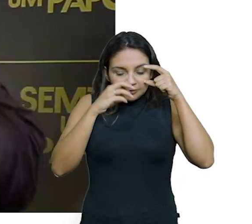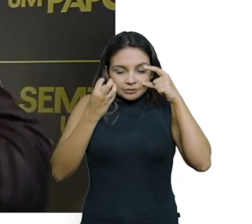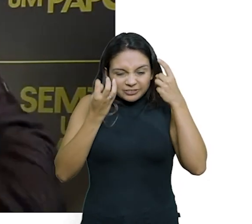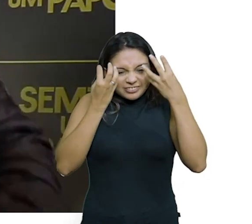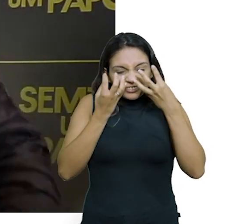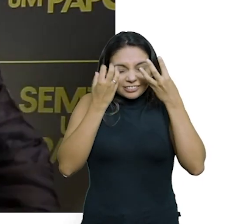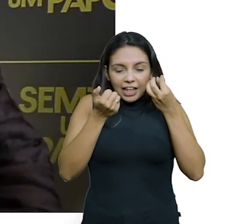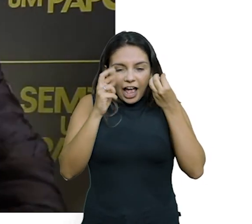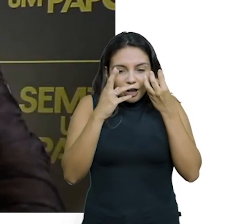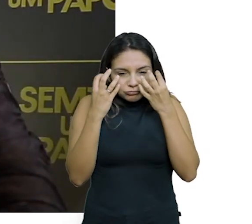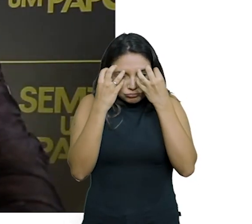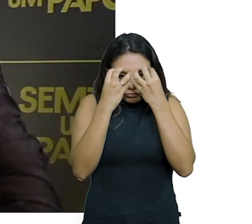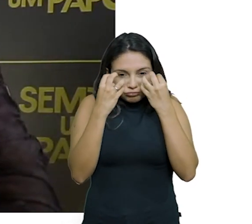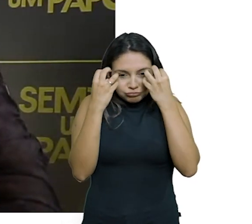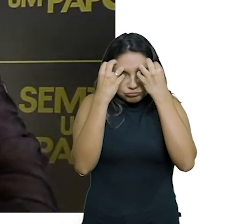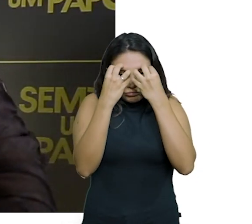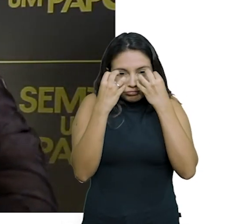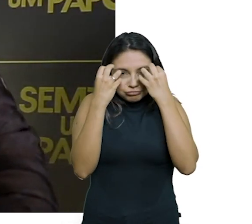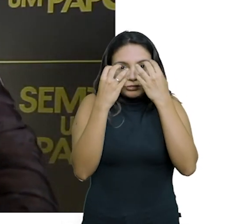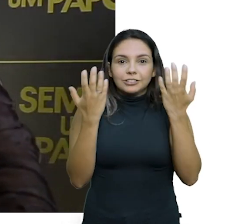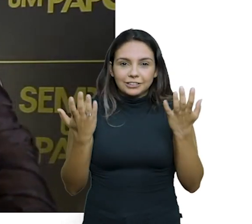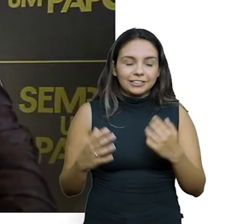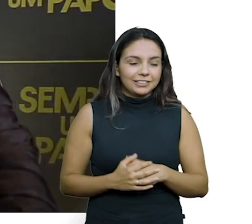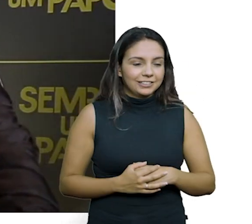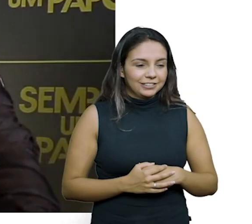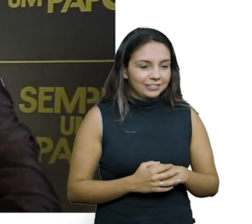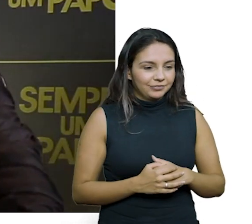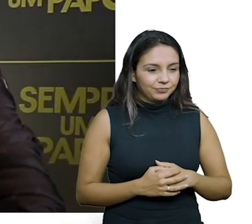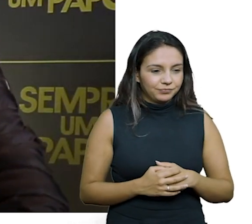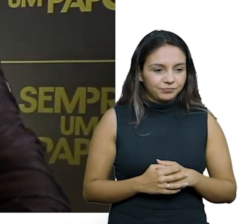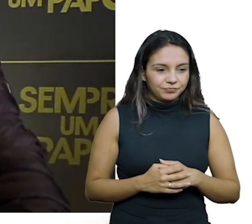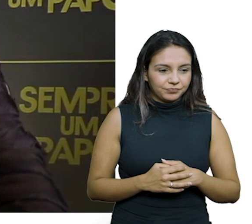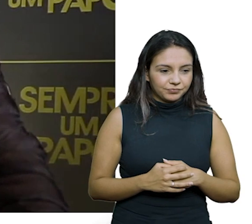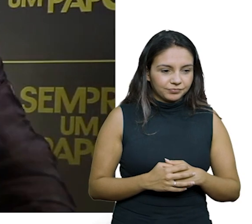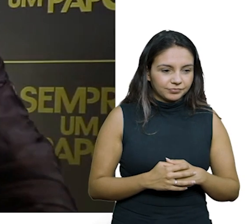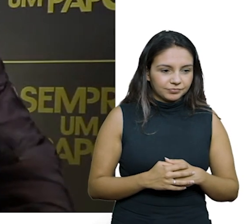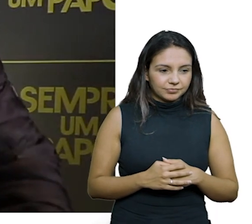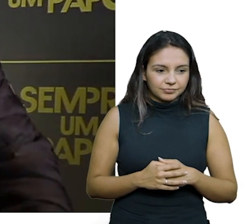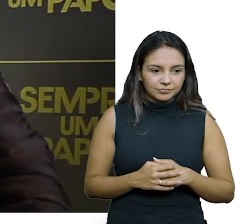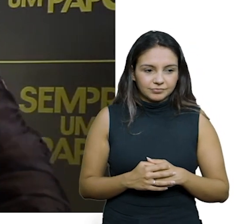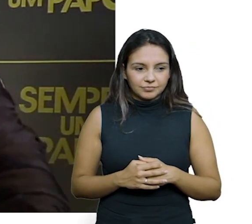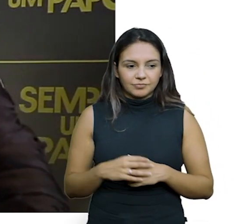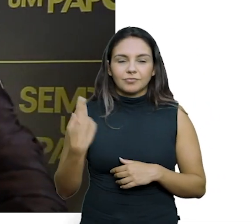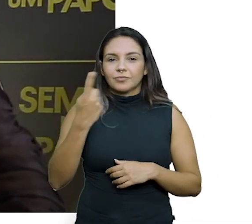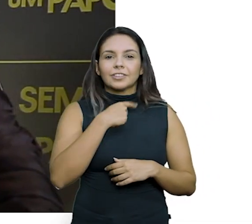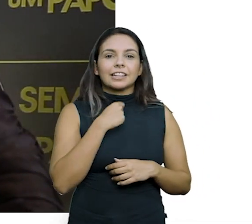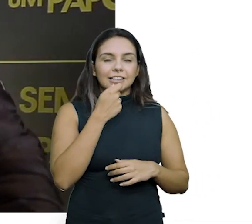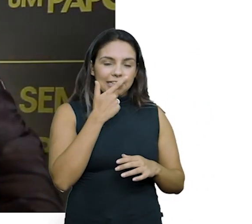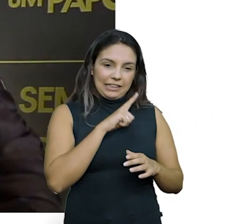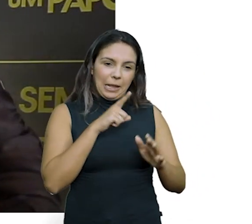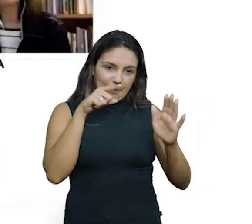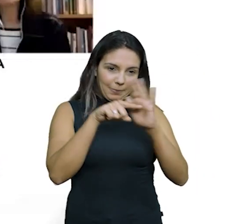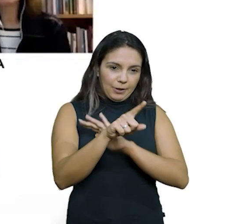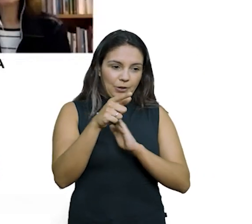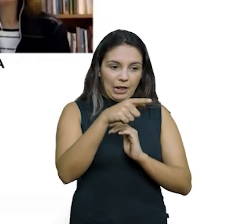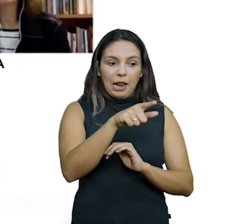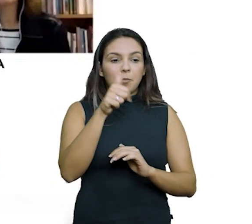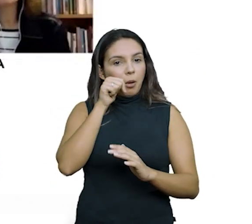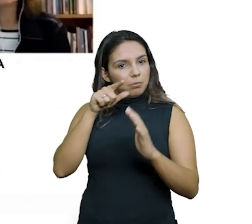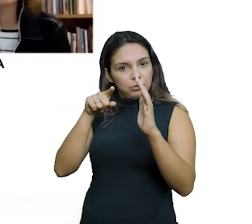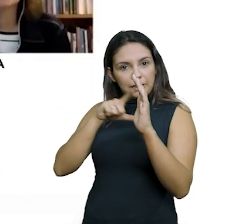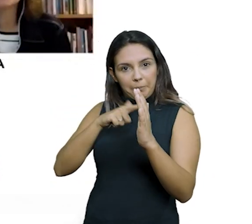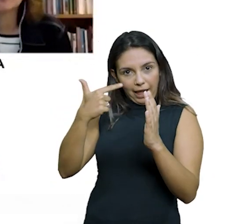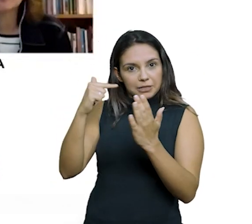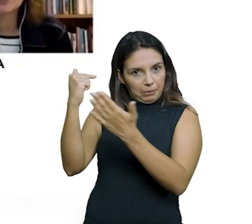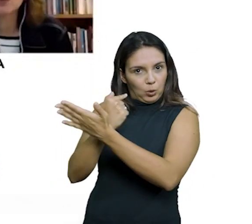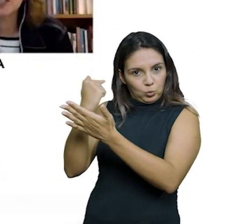aquela coisa toda nebulosa. Será que a gente ainda vai rir de alguma coisa? Tem perguntas para nós,